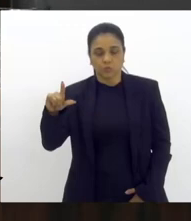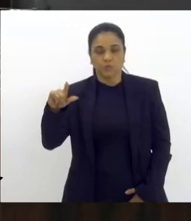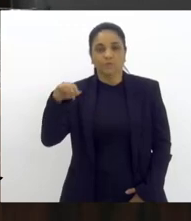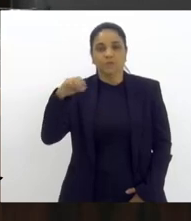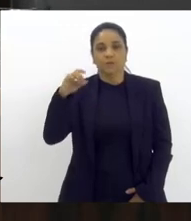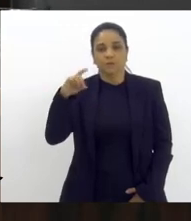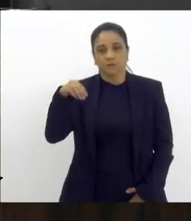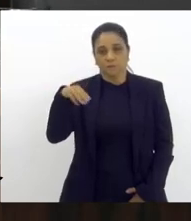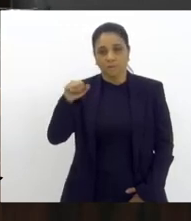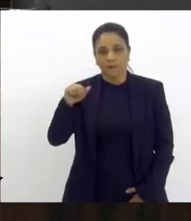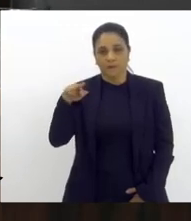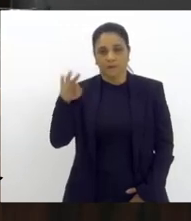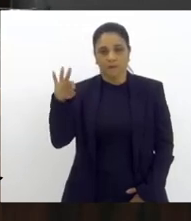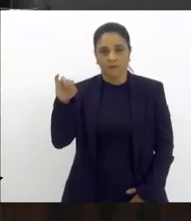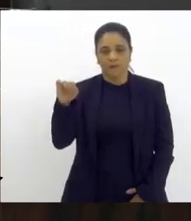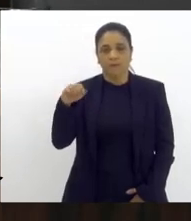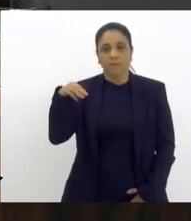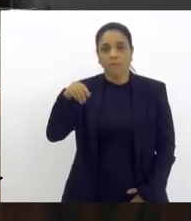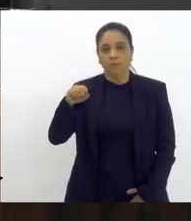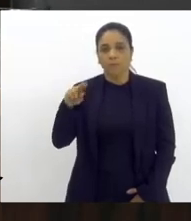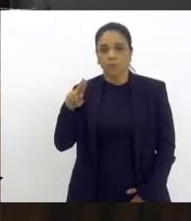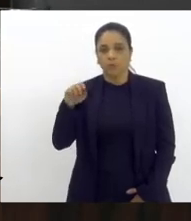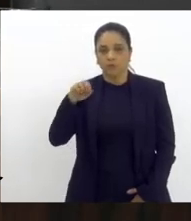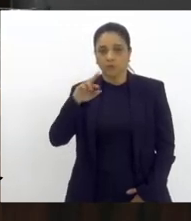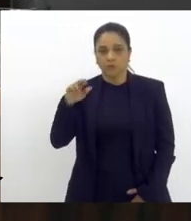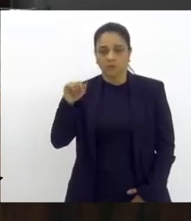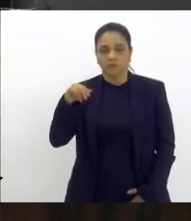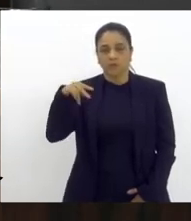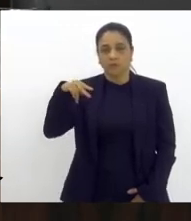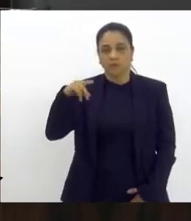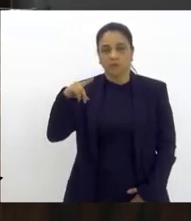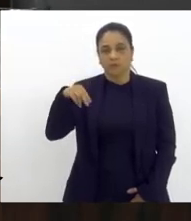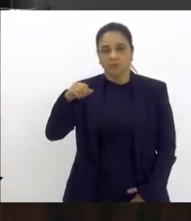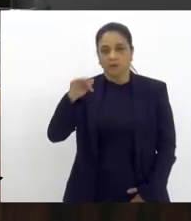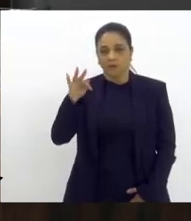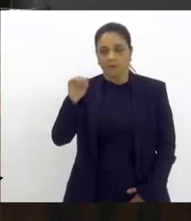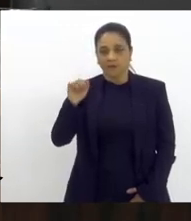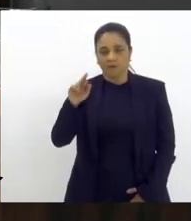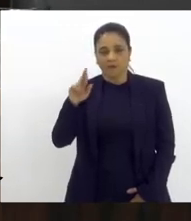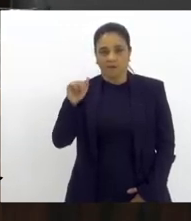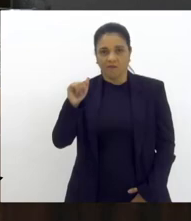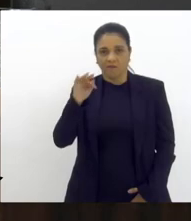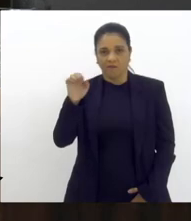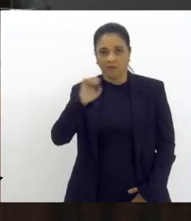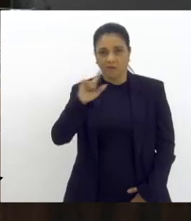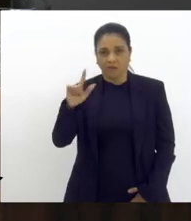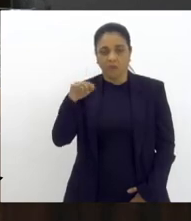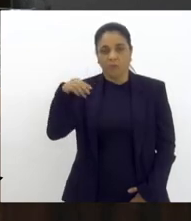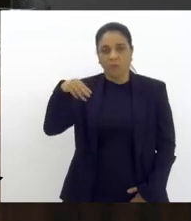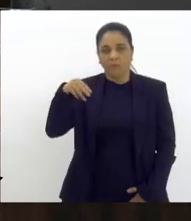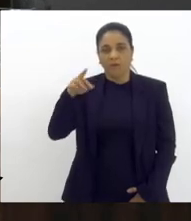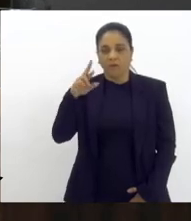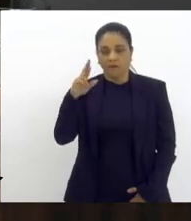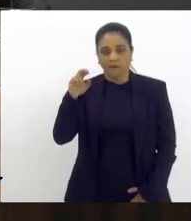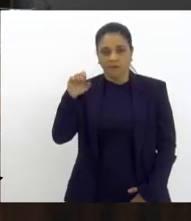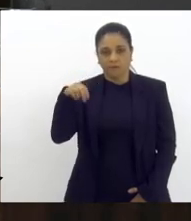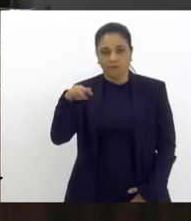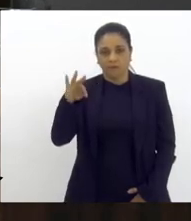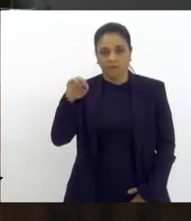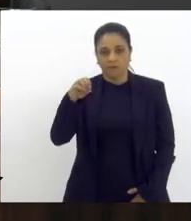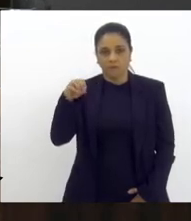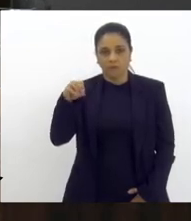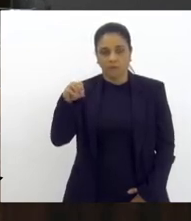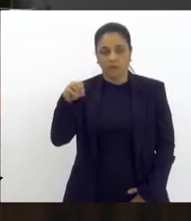Rocha Deputado Muniz Neto Deputado Antônio de Paula Deputado Rafael Nobre Deputado Renato Miranda Deputado